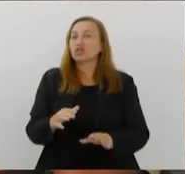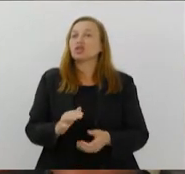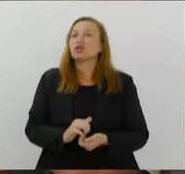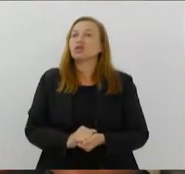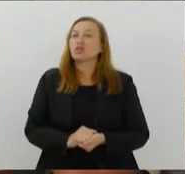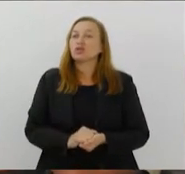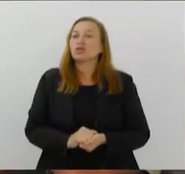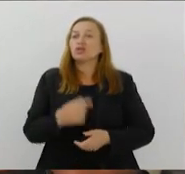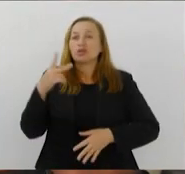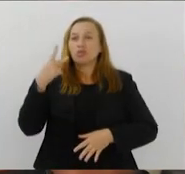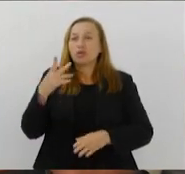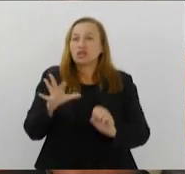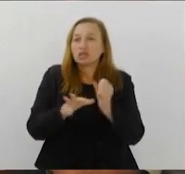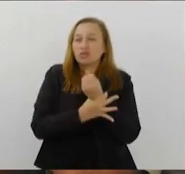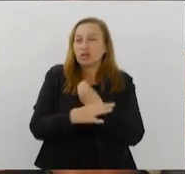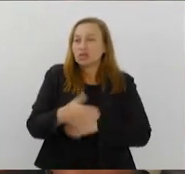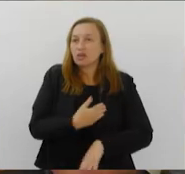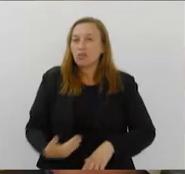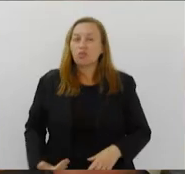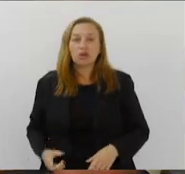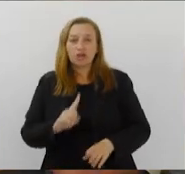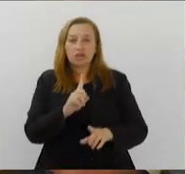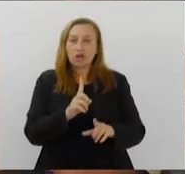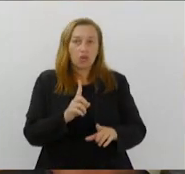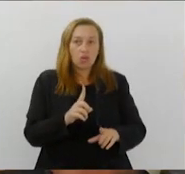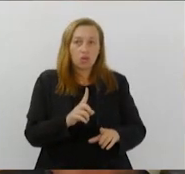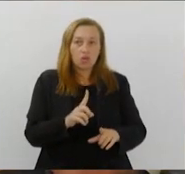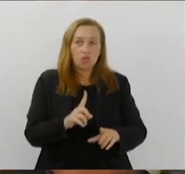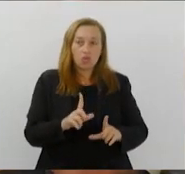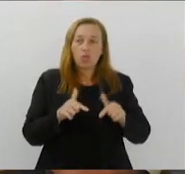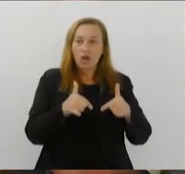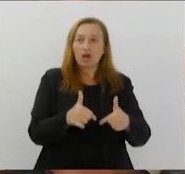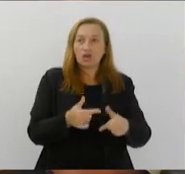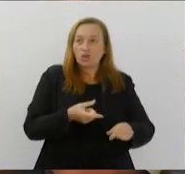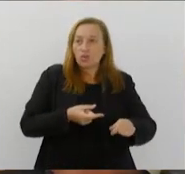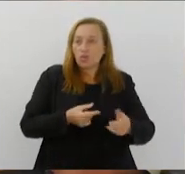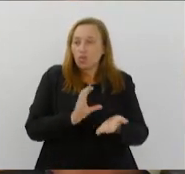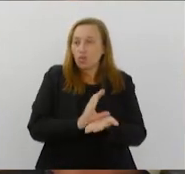investe numa política de segurança pública que não funciona, que tem um orçamento